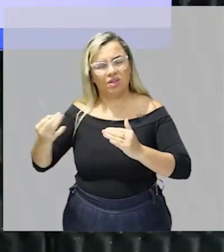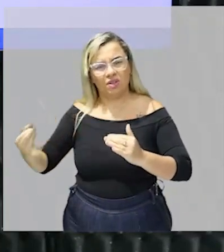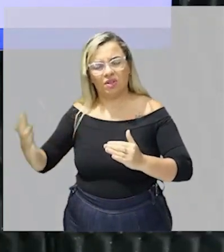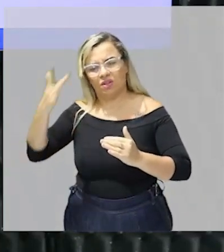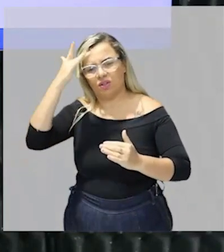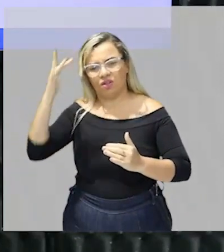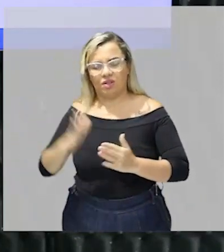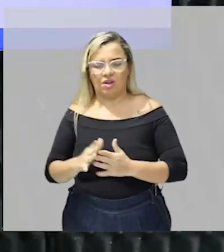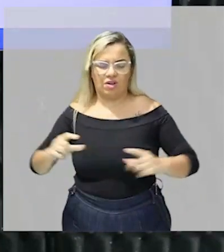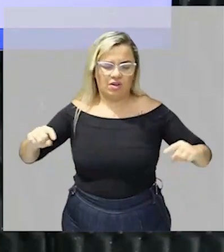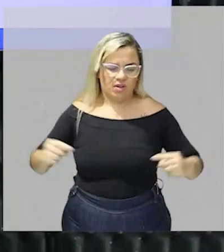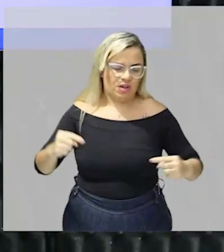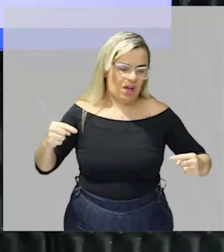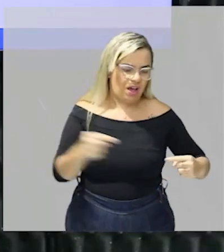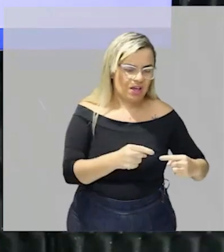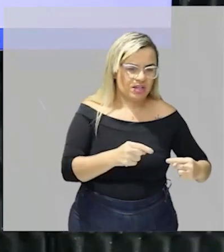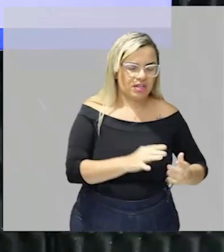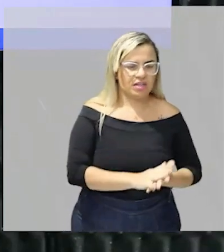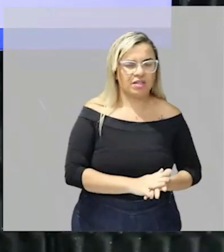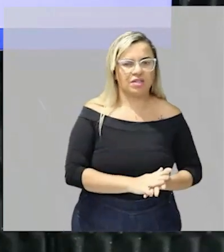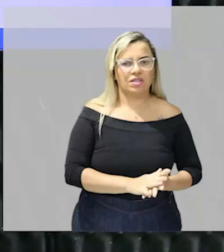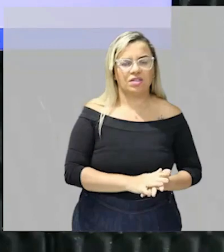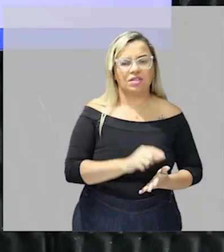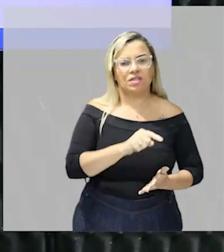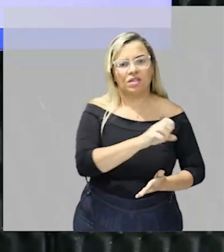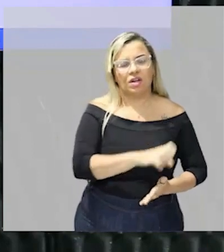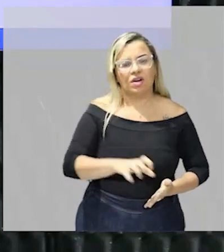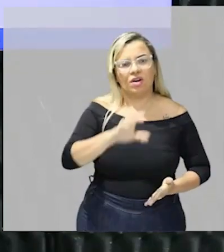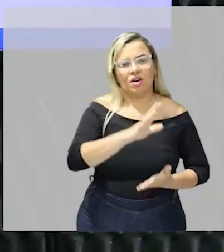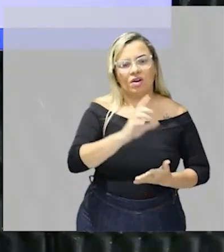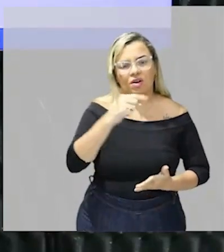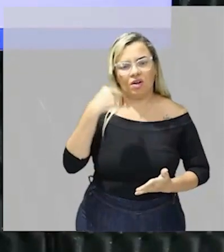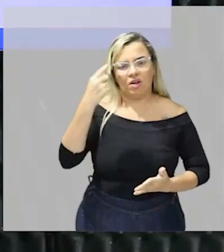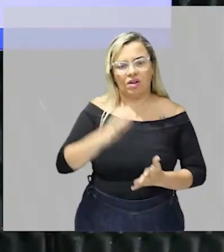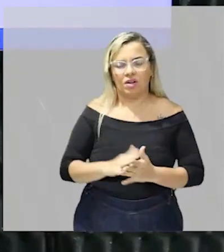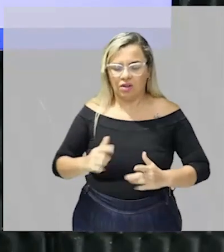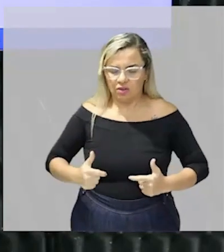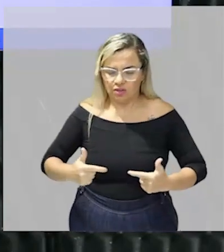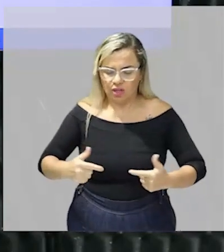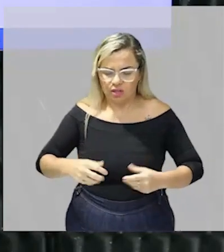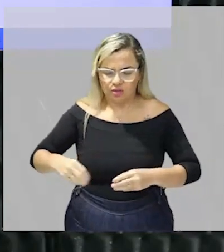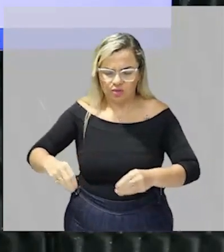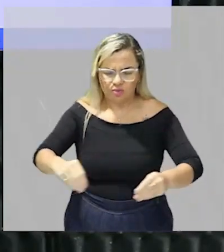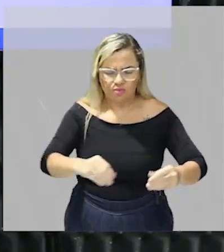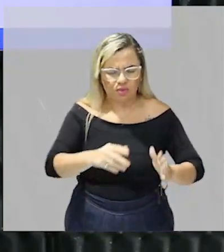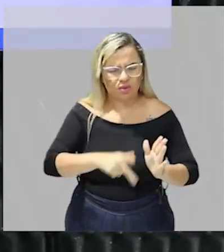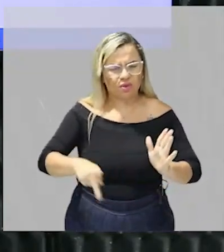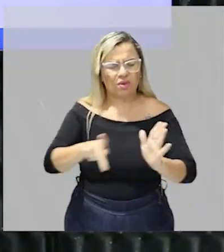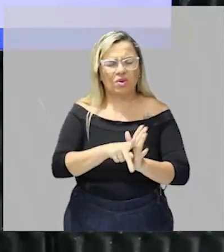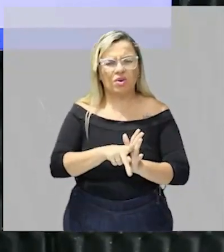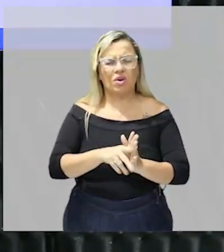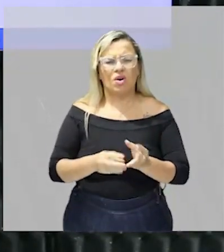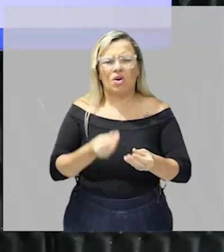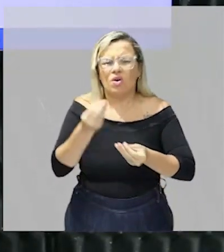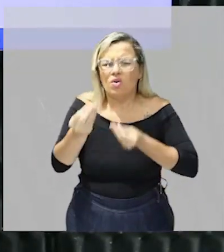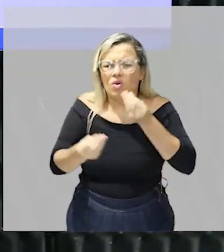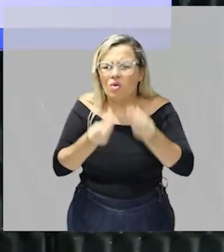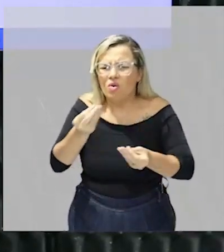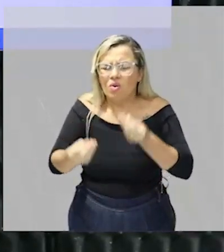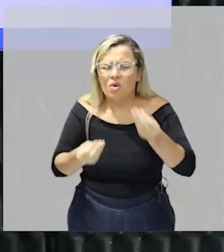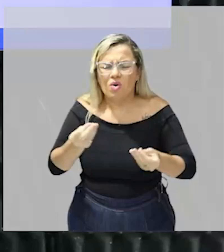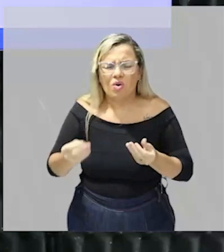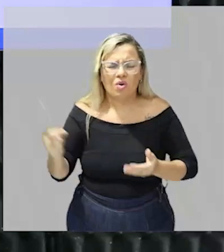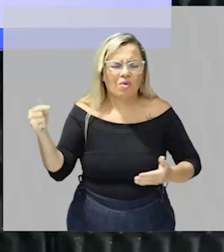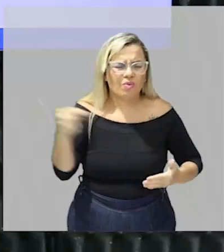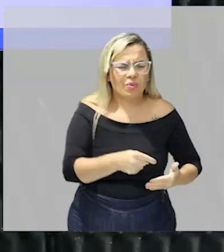aos adversários, aos espanhóis, e lutaram no próprio solo, e lutaram aqui? Como é que os espanhóis, em